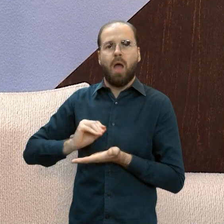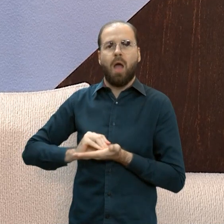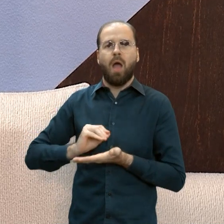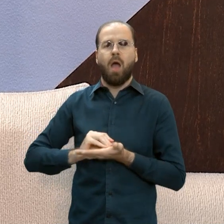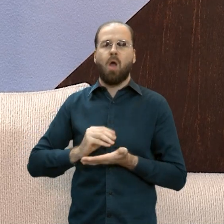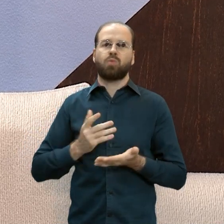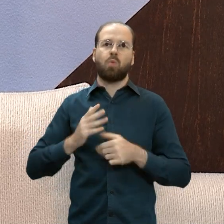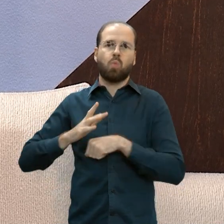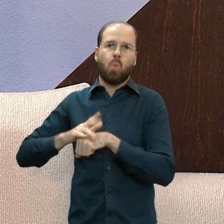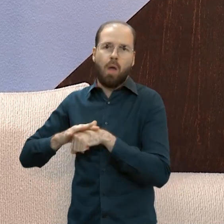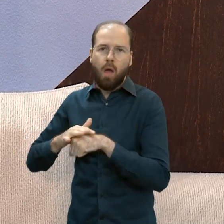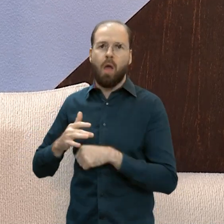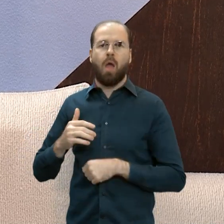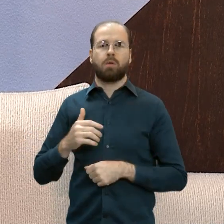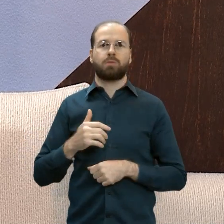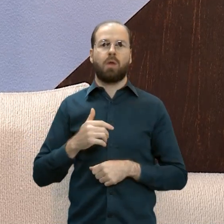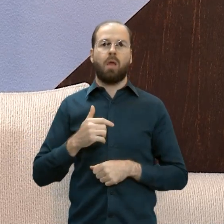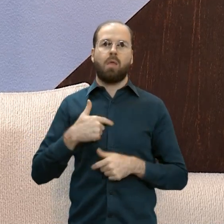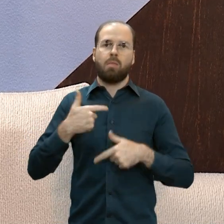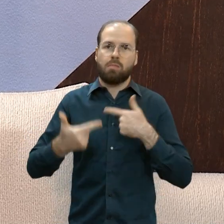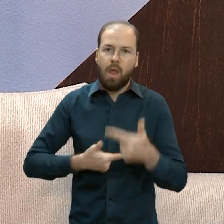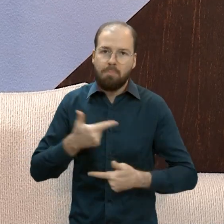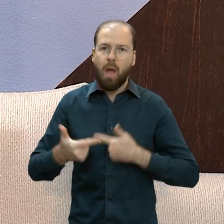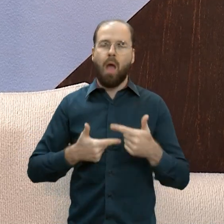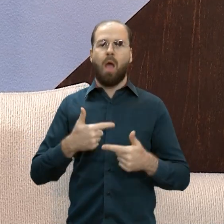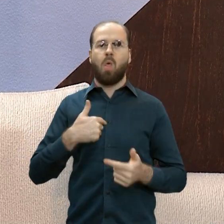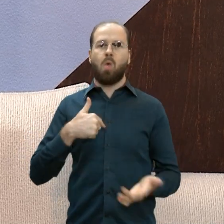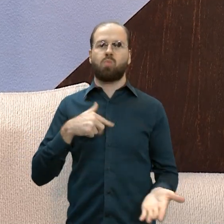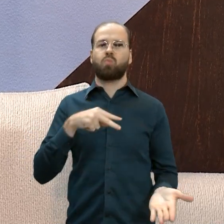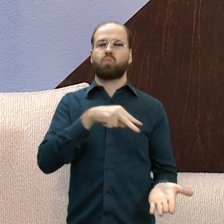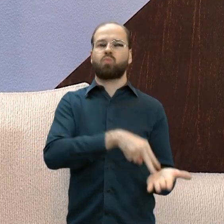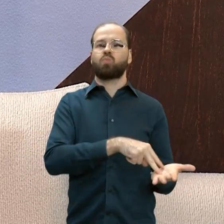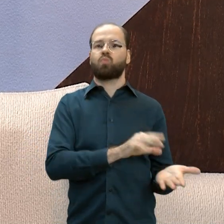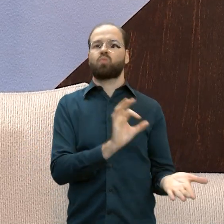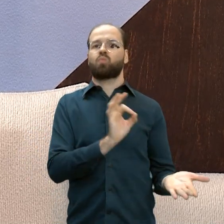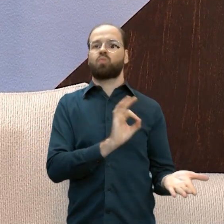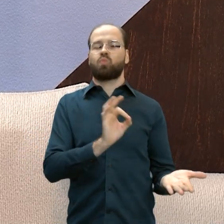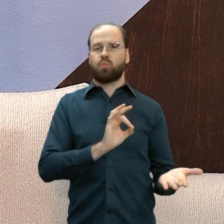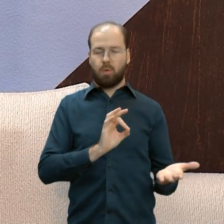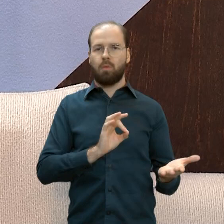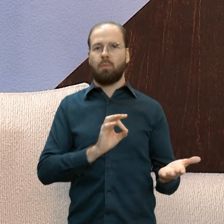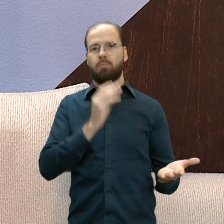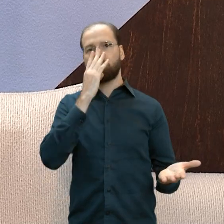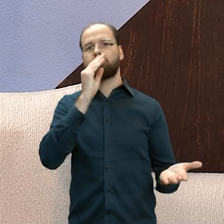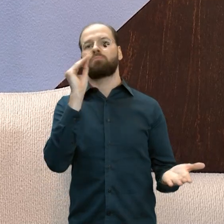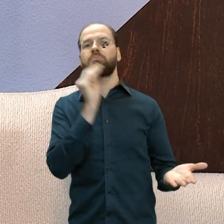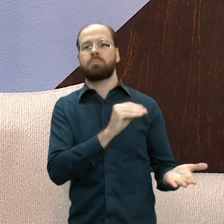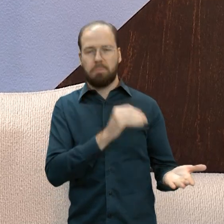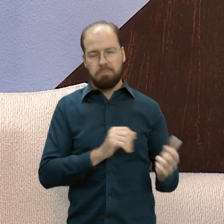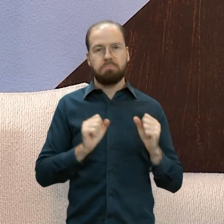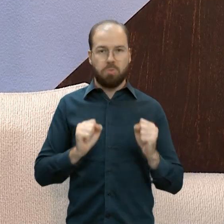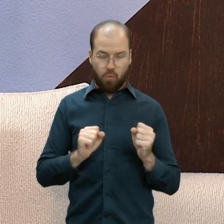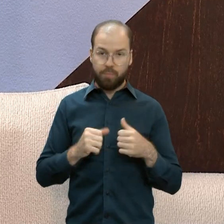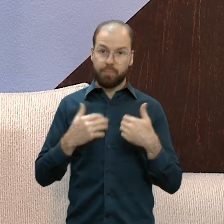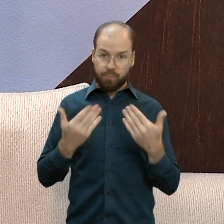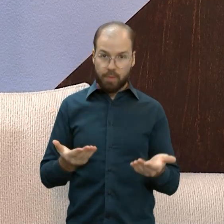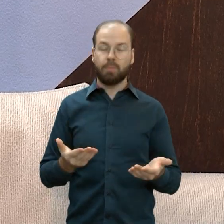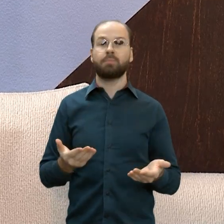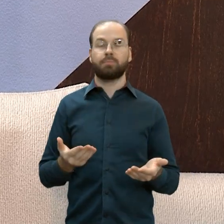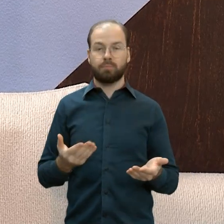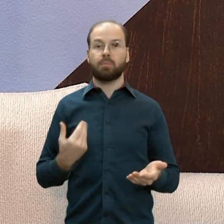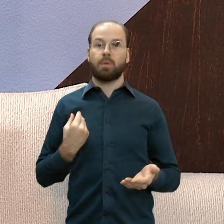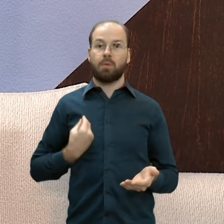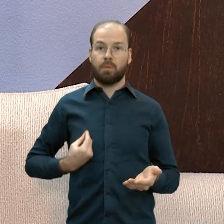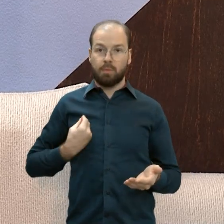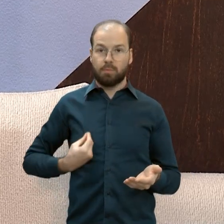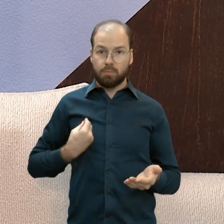uma doença, seja pela própria negligência, né, com a infância, com a adolescência. Então, quando você vivencia